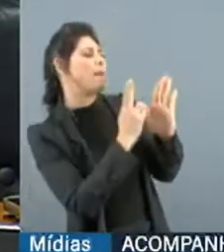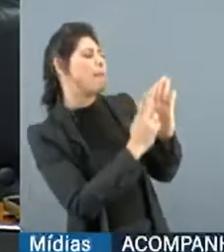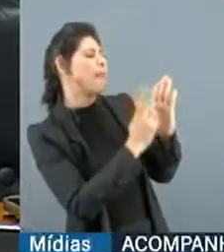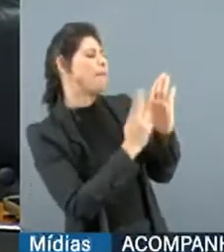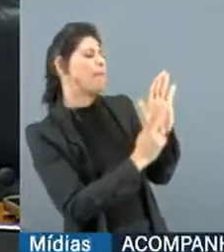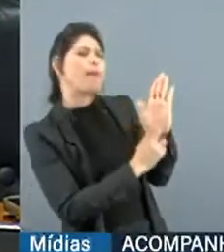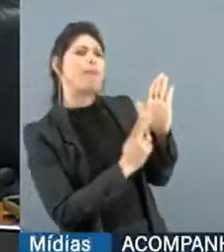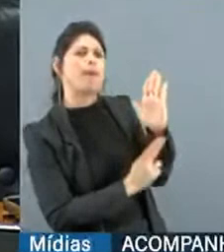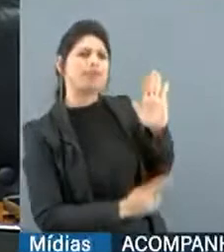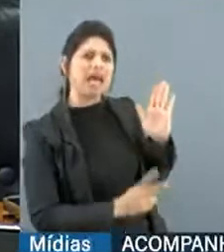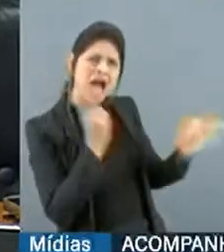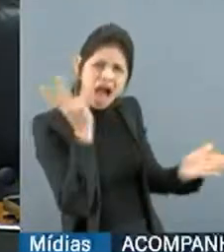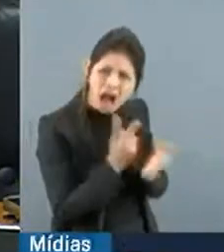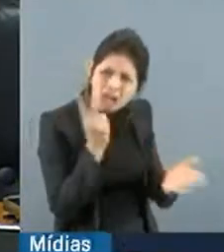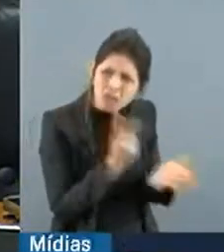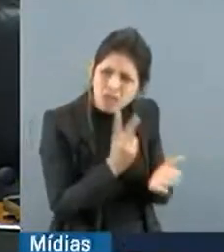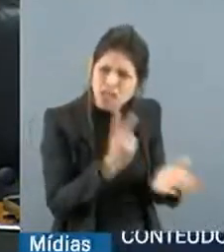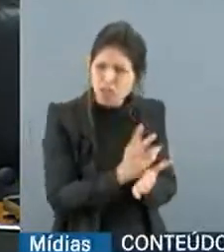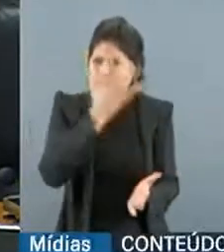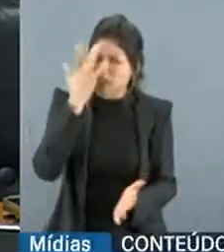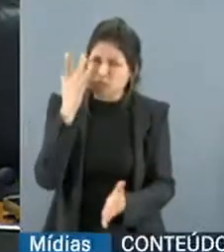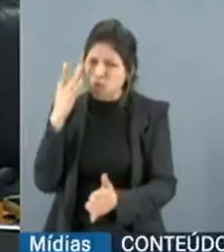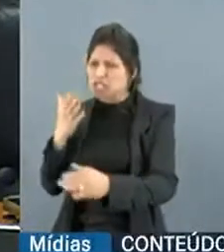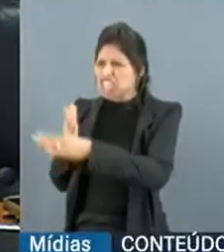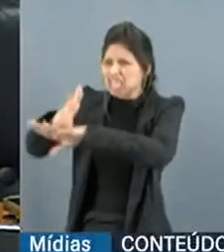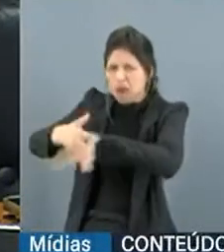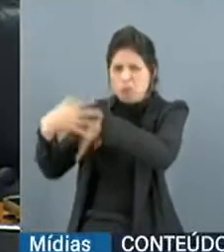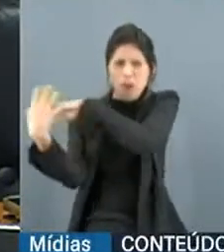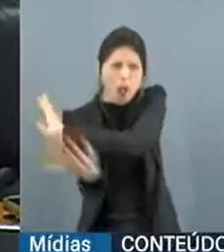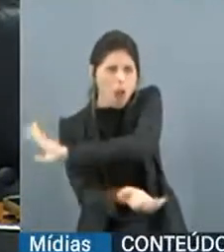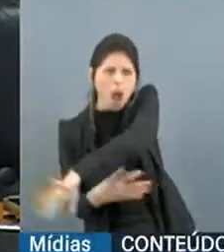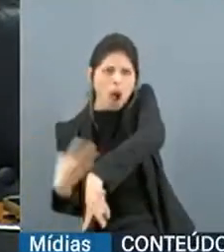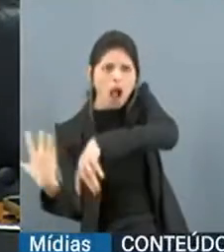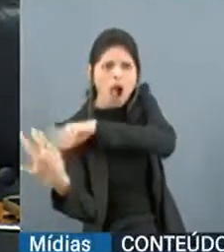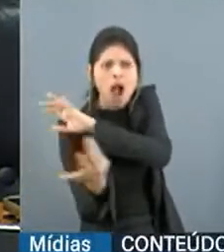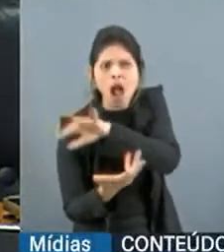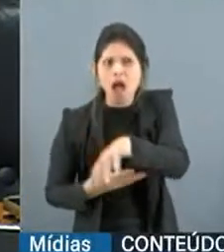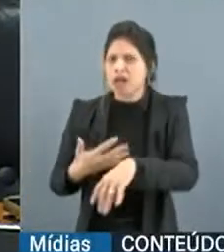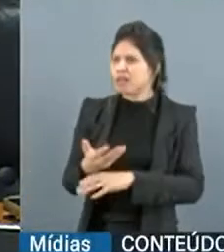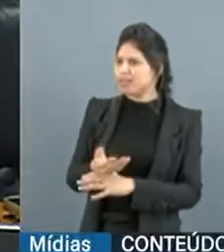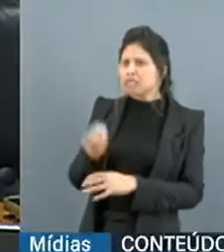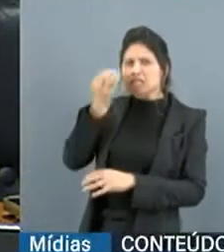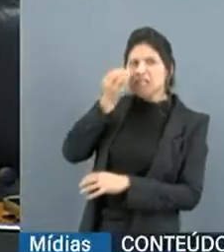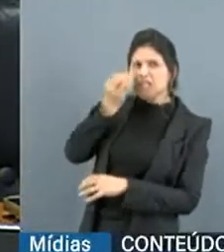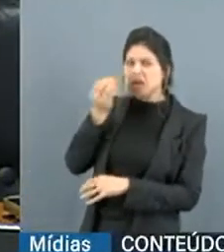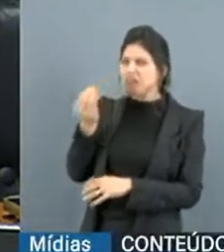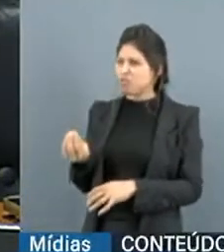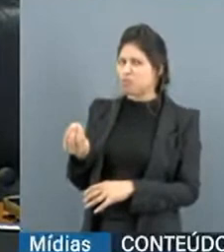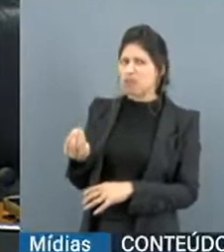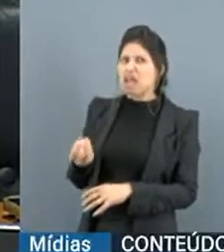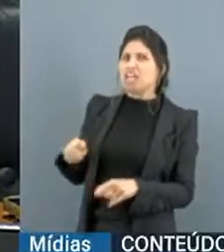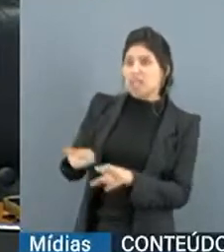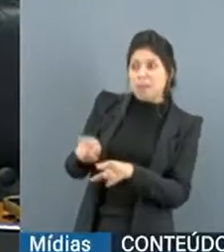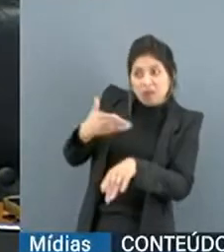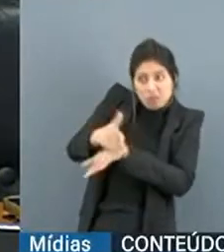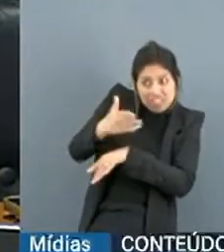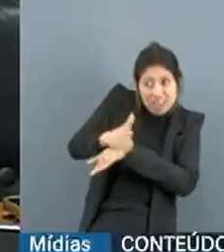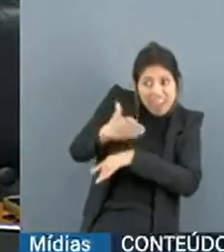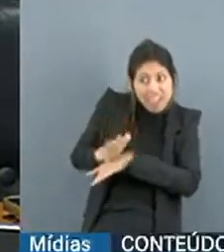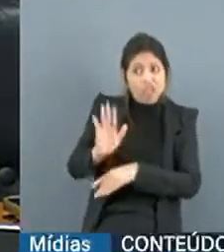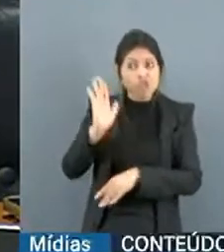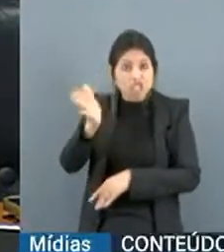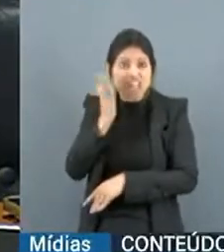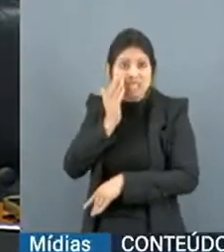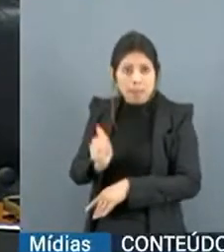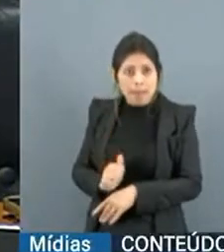que não foram as mesmas pessoas que quebraram aqui dentro com táticas de guerrilha, com treinamento?